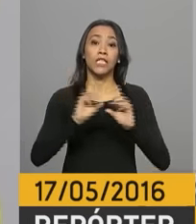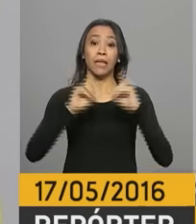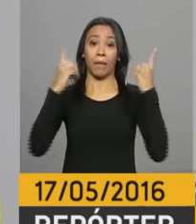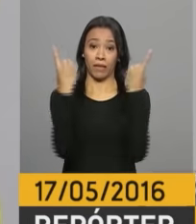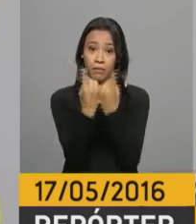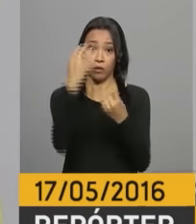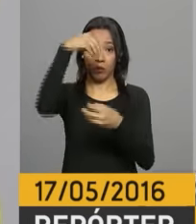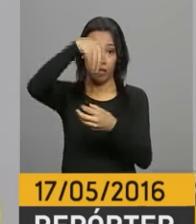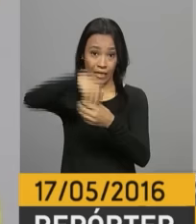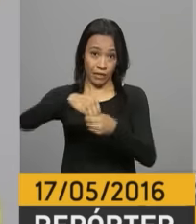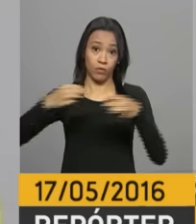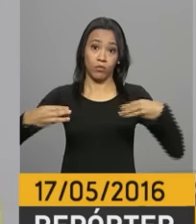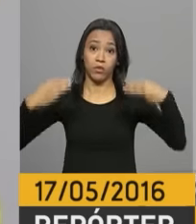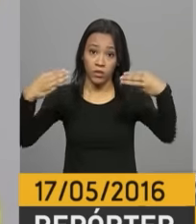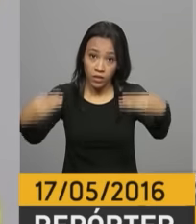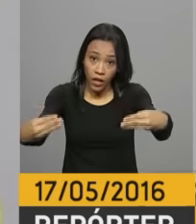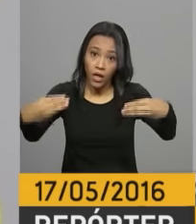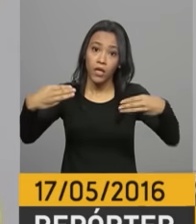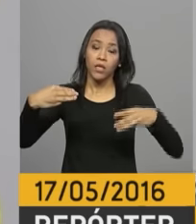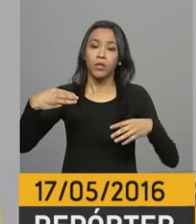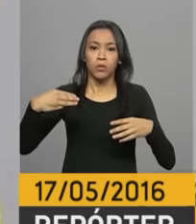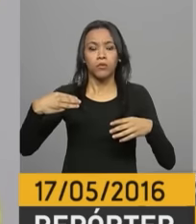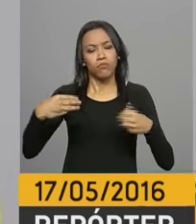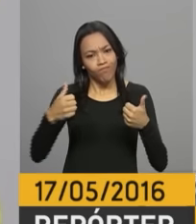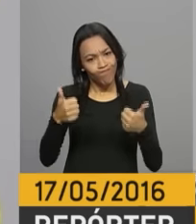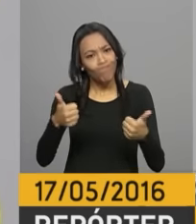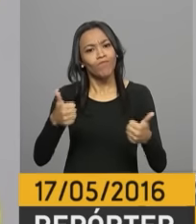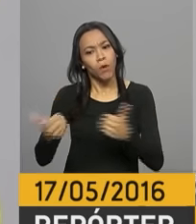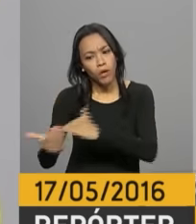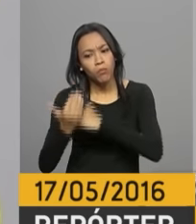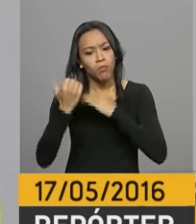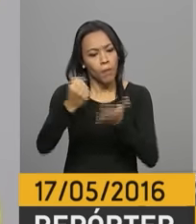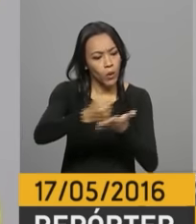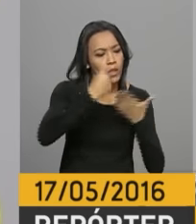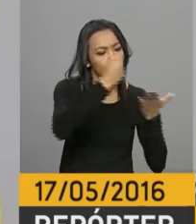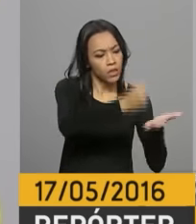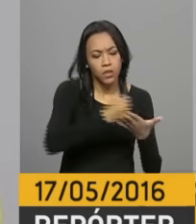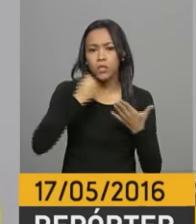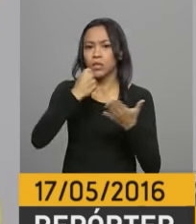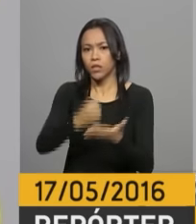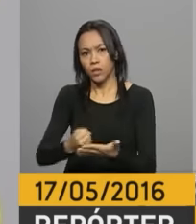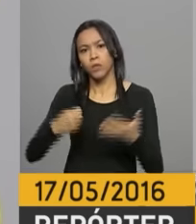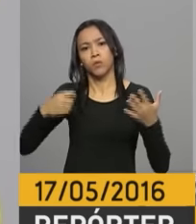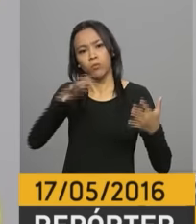do Ministério estão em regime de colaboração integral.